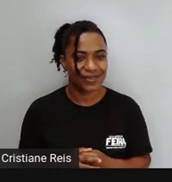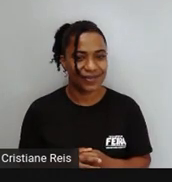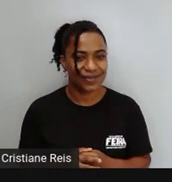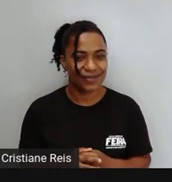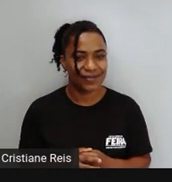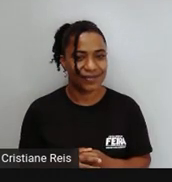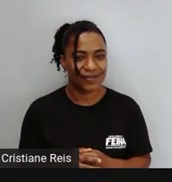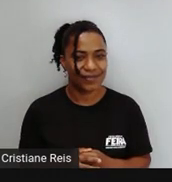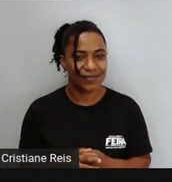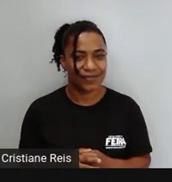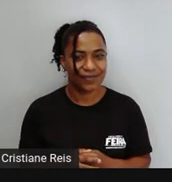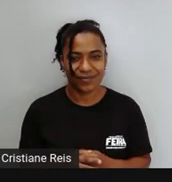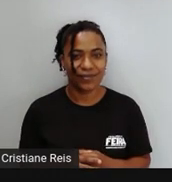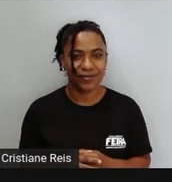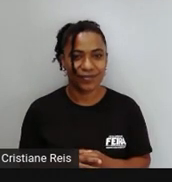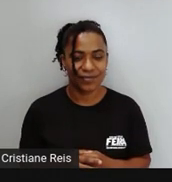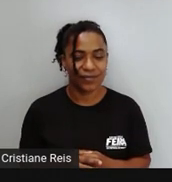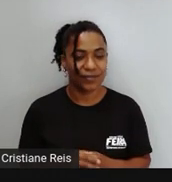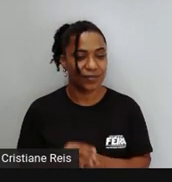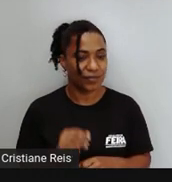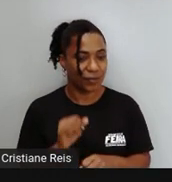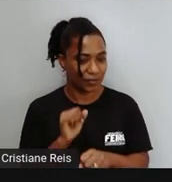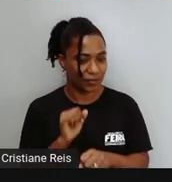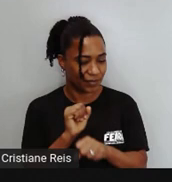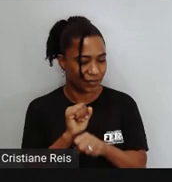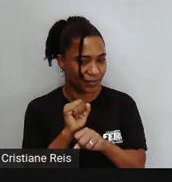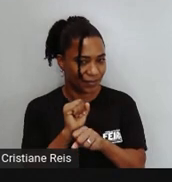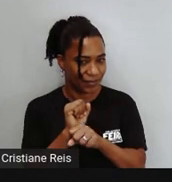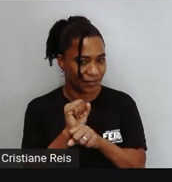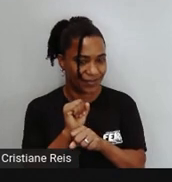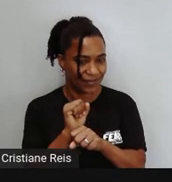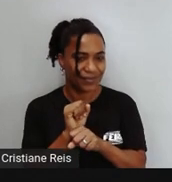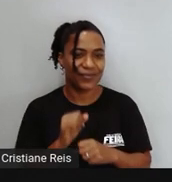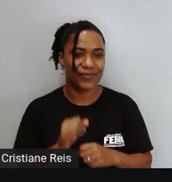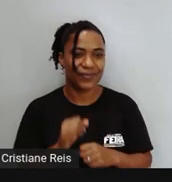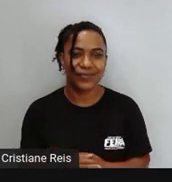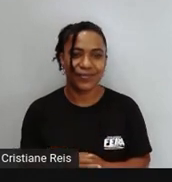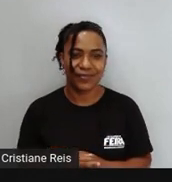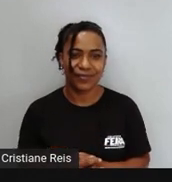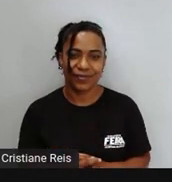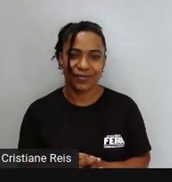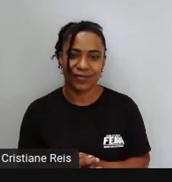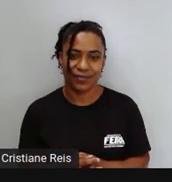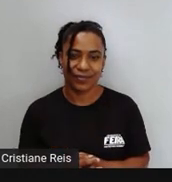Now, just a moment, please. Só um minutinho, por favor.